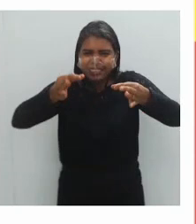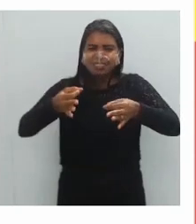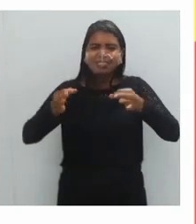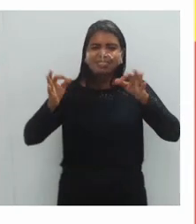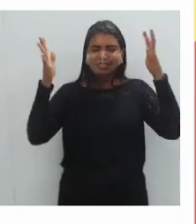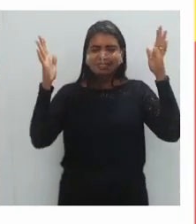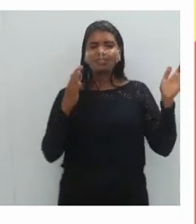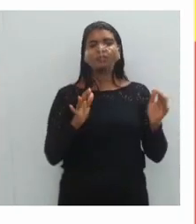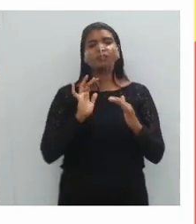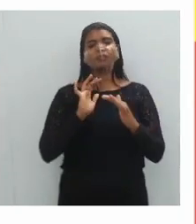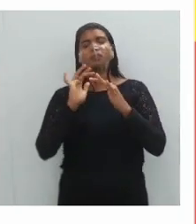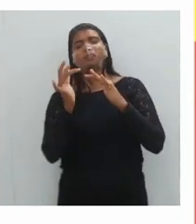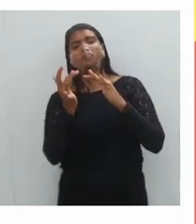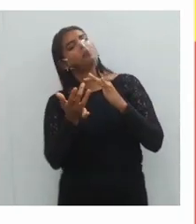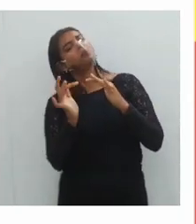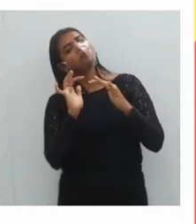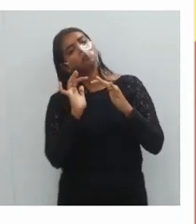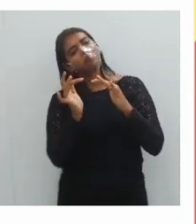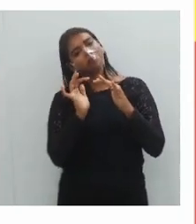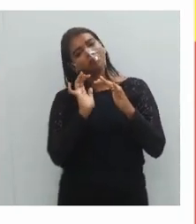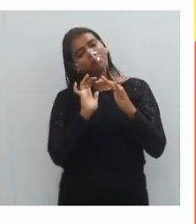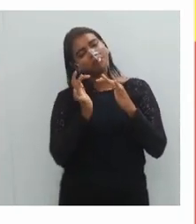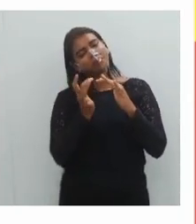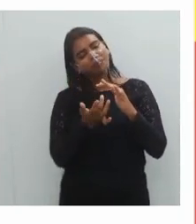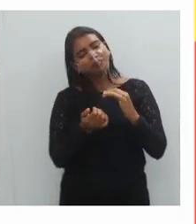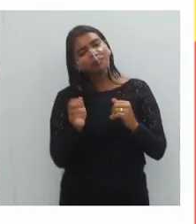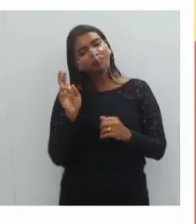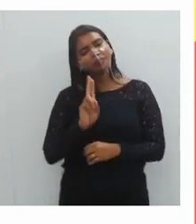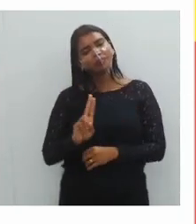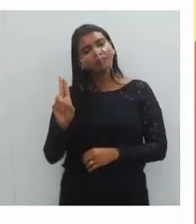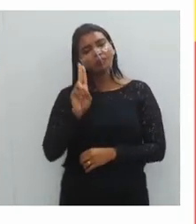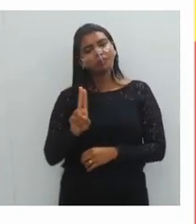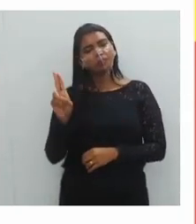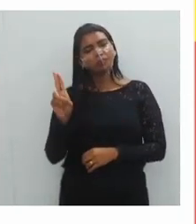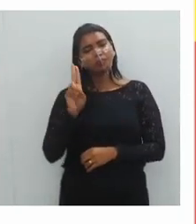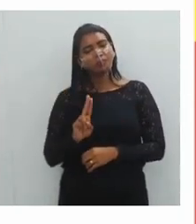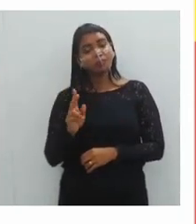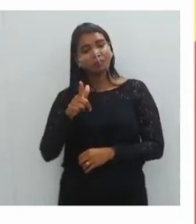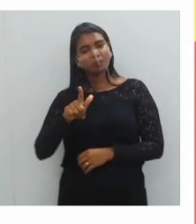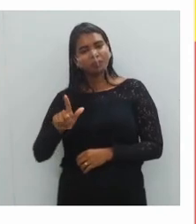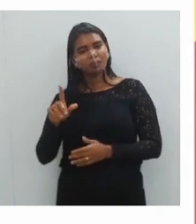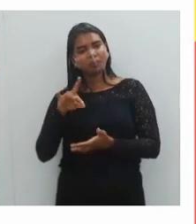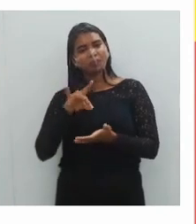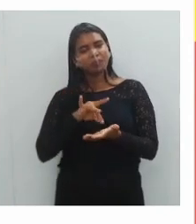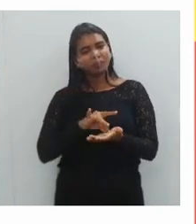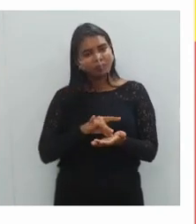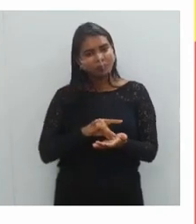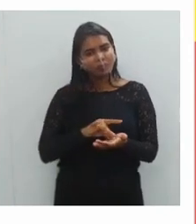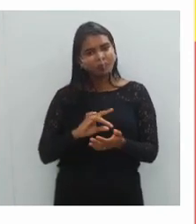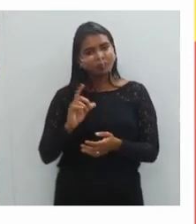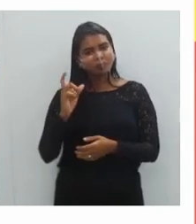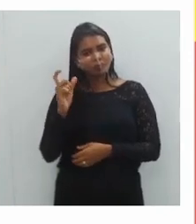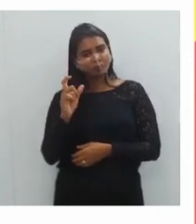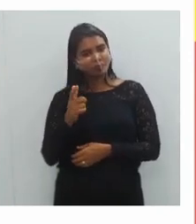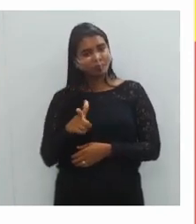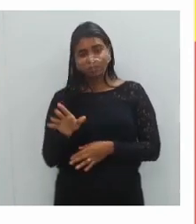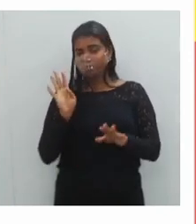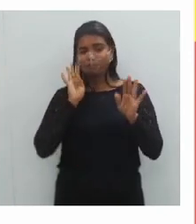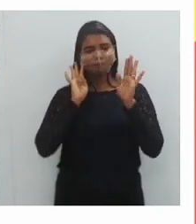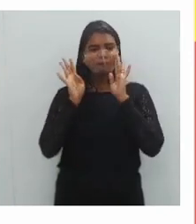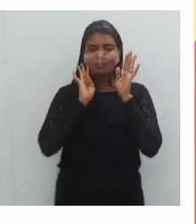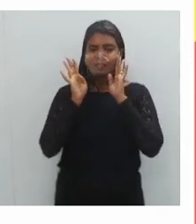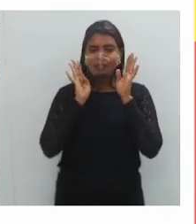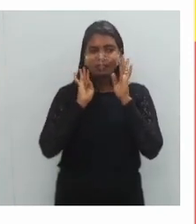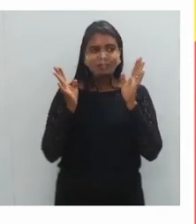rede social, ela está sendo utilizada em um outro sentido. Não é Facebook,